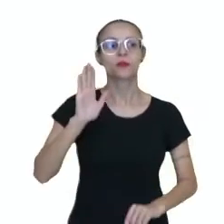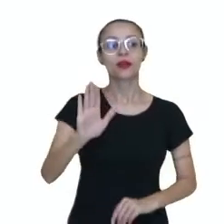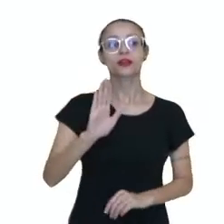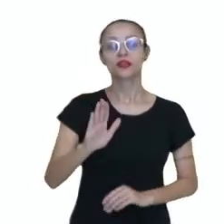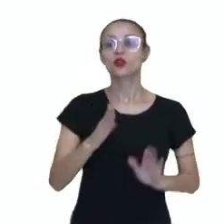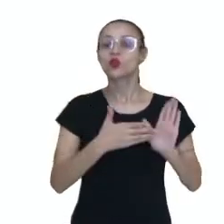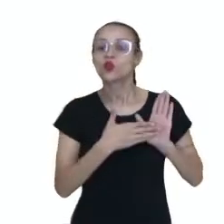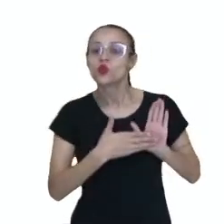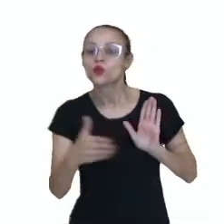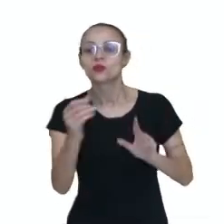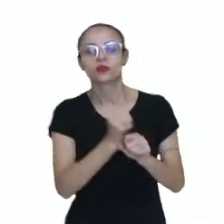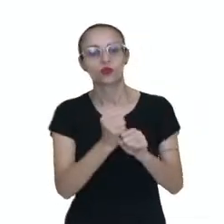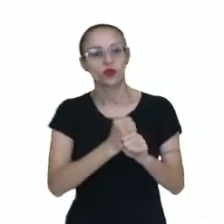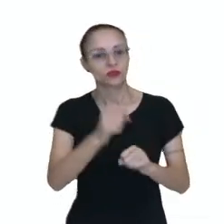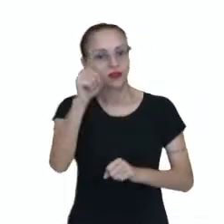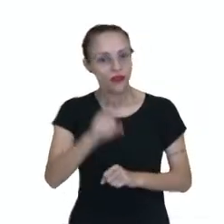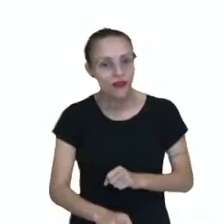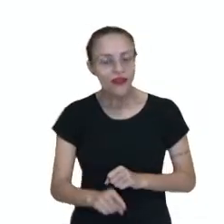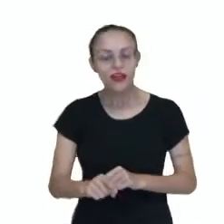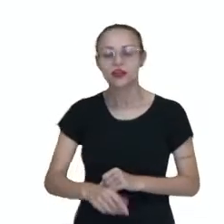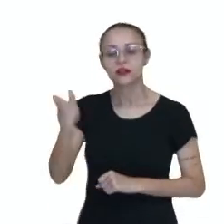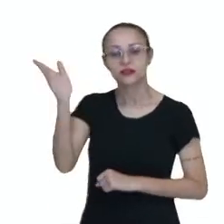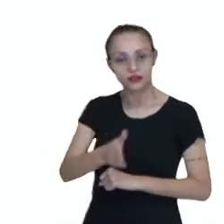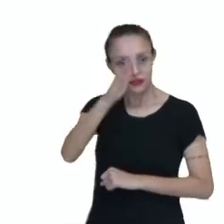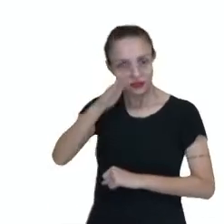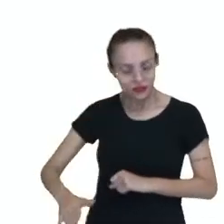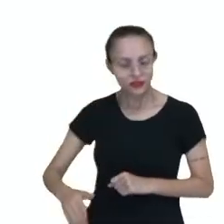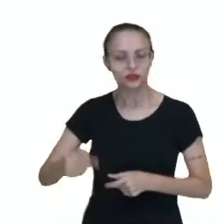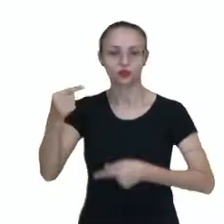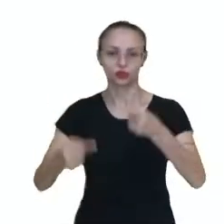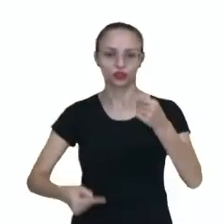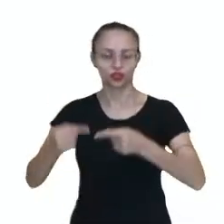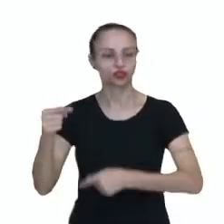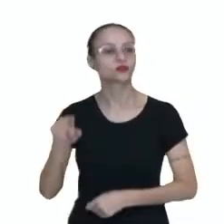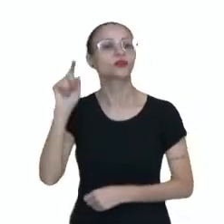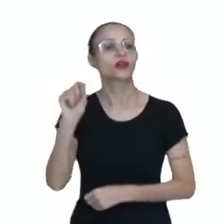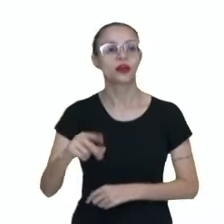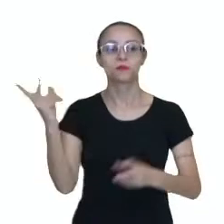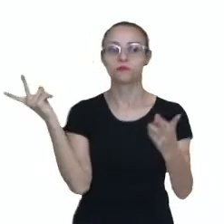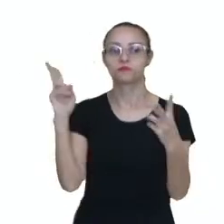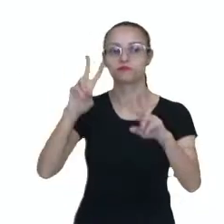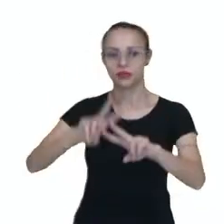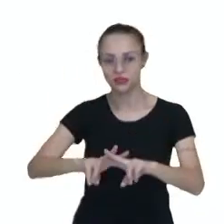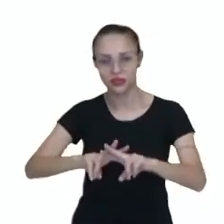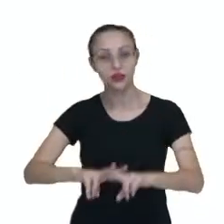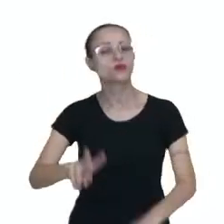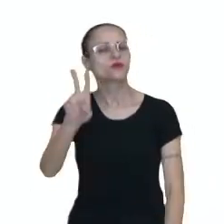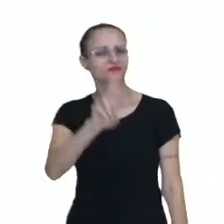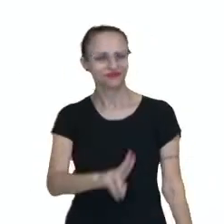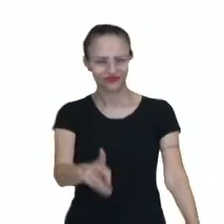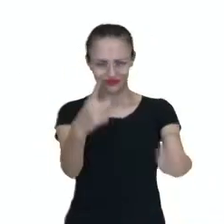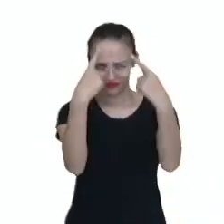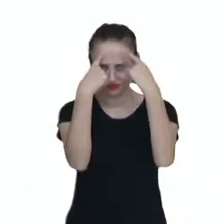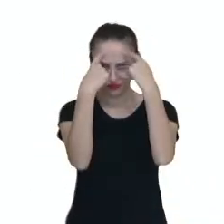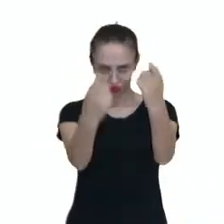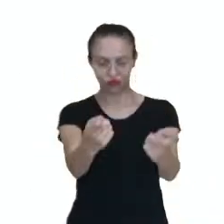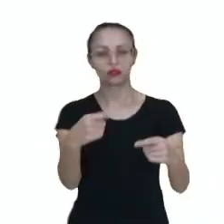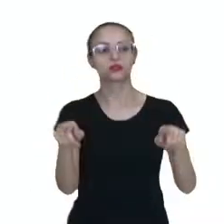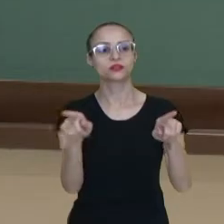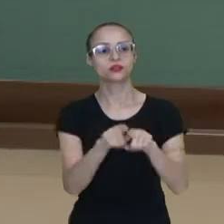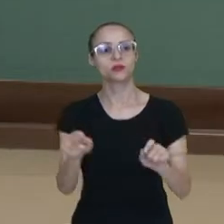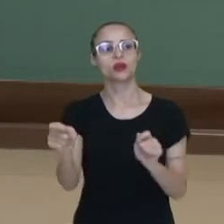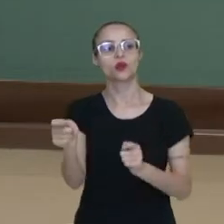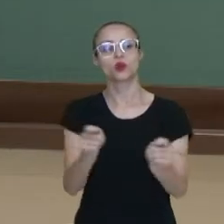anos do regime foram marcados por cassações de mandatos de políticos, foi marcado por prisões, foi marcado pelo uso de violência e do